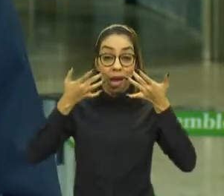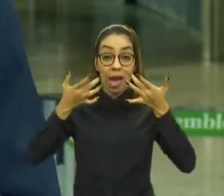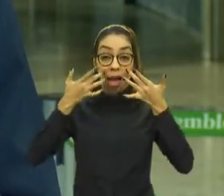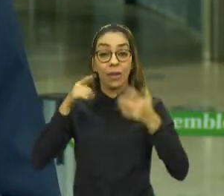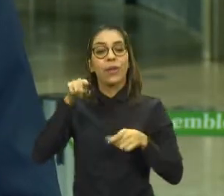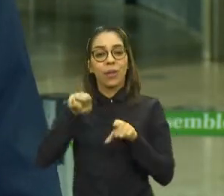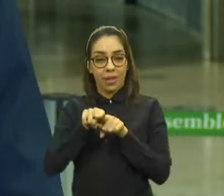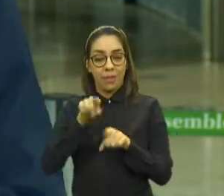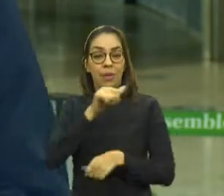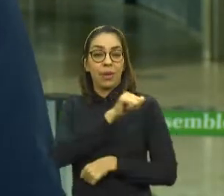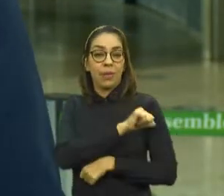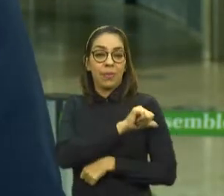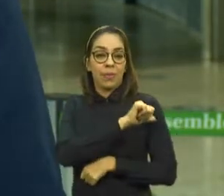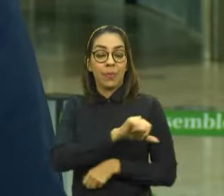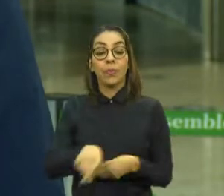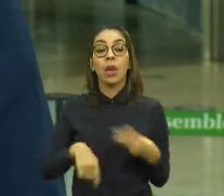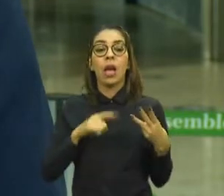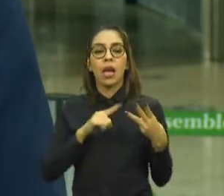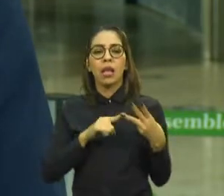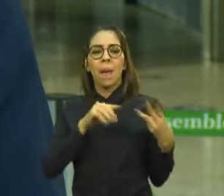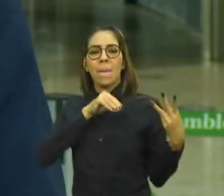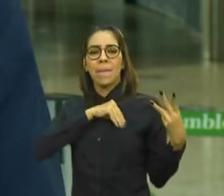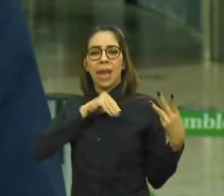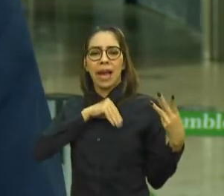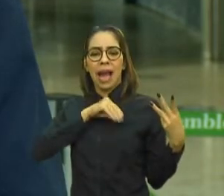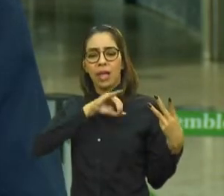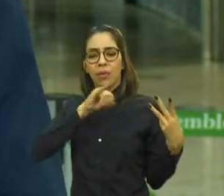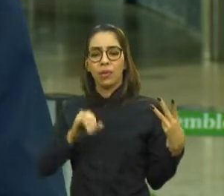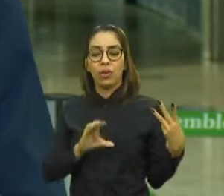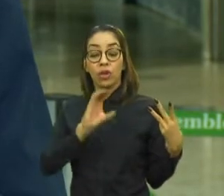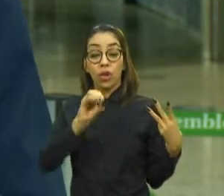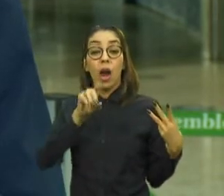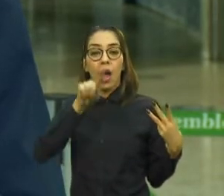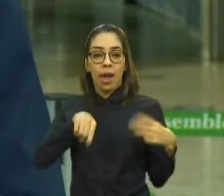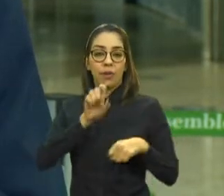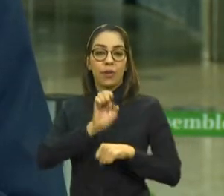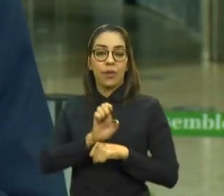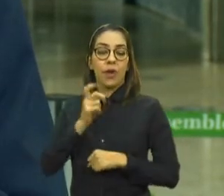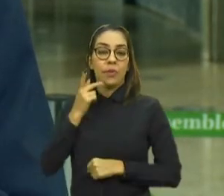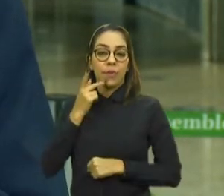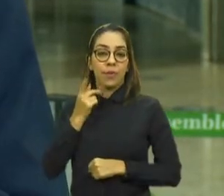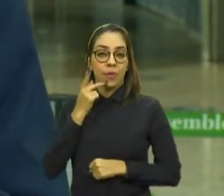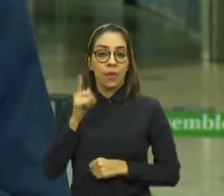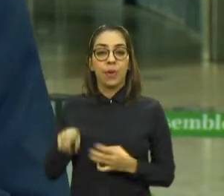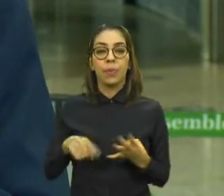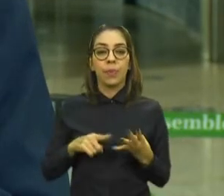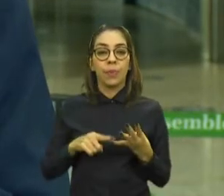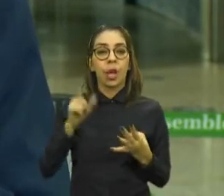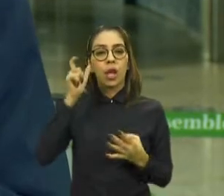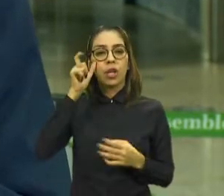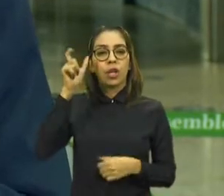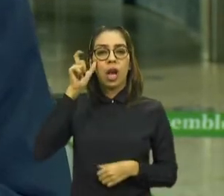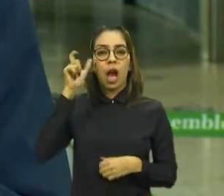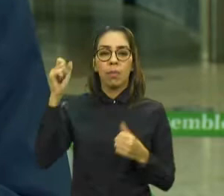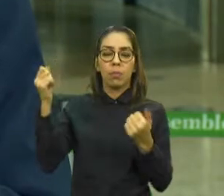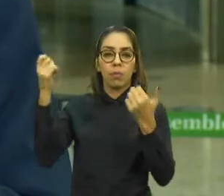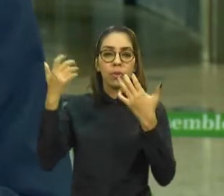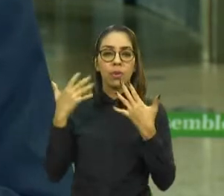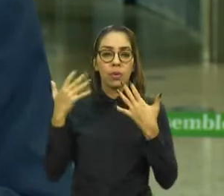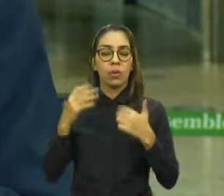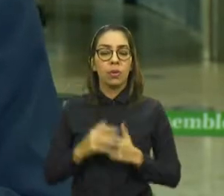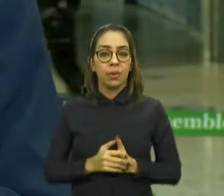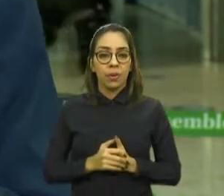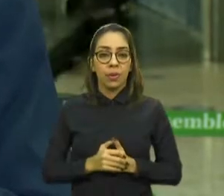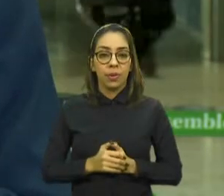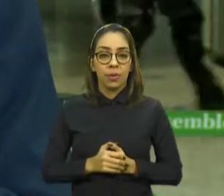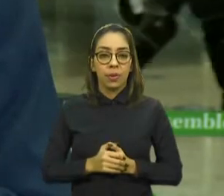O Pecado de Jó, esse sim é do Ceará, da Comédia Cearense. Diálogos de Luz, Bezerra de Menezes e Emanuel,